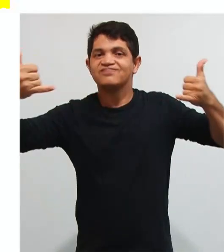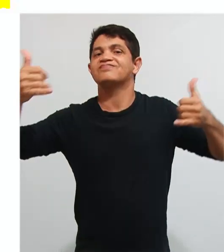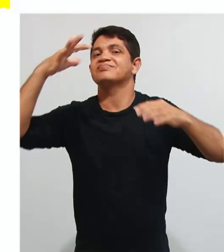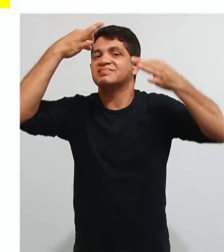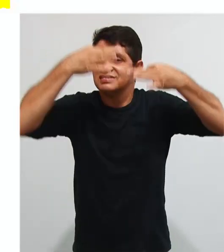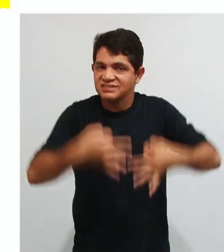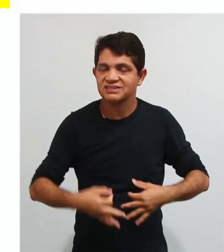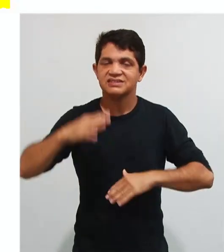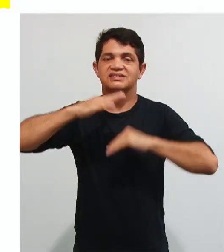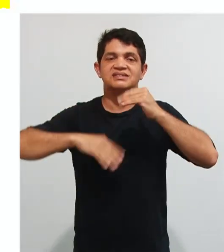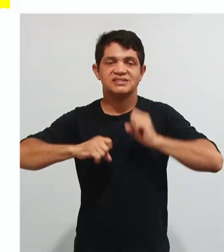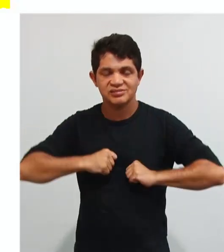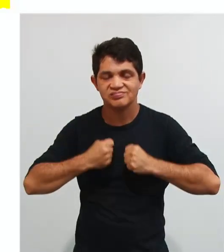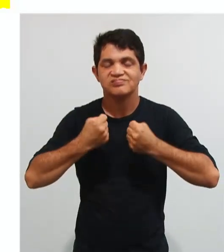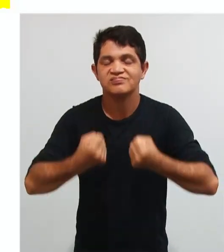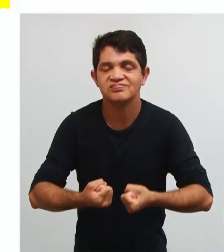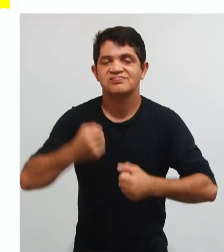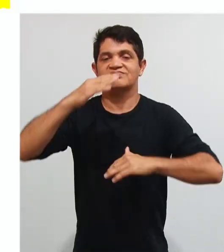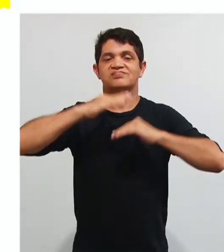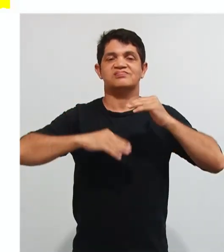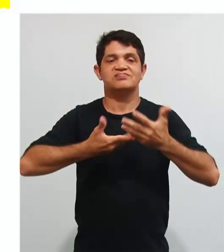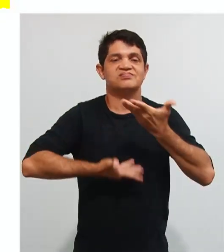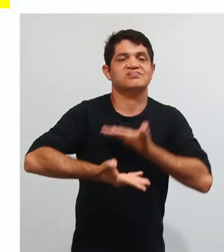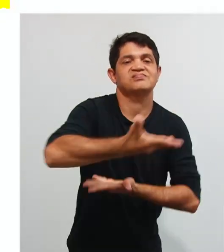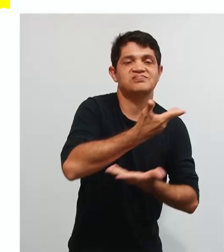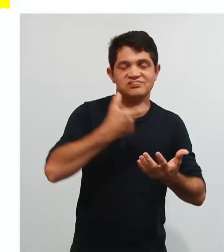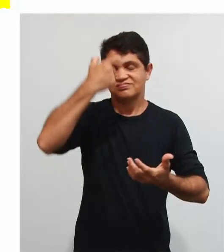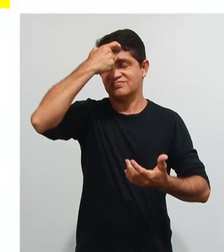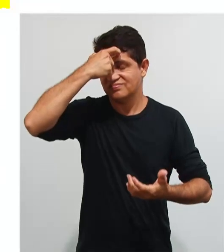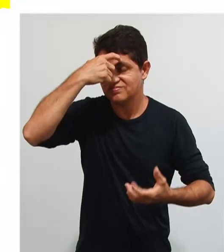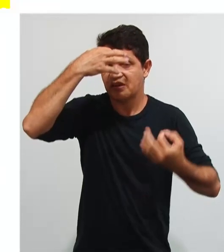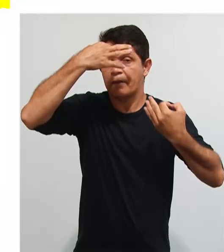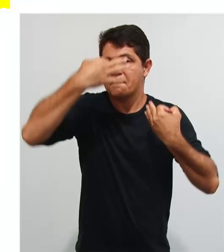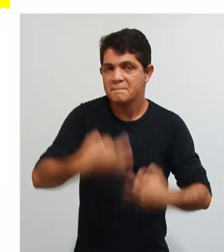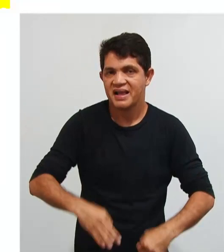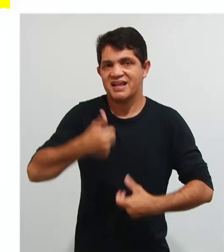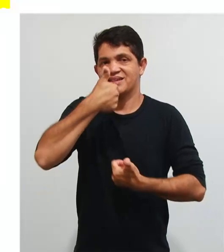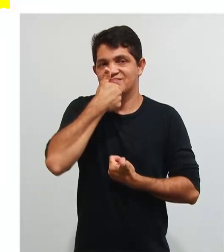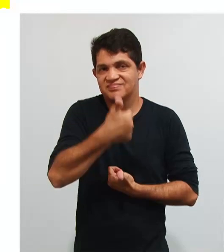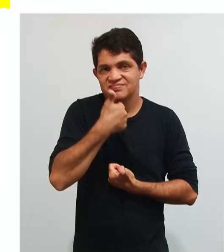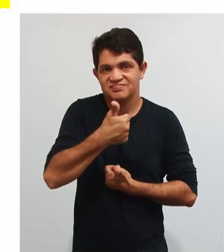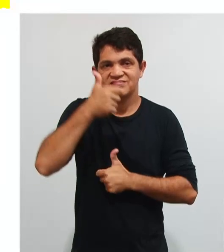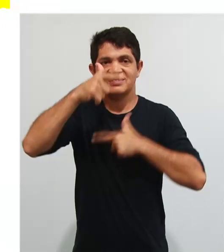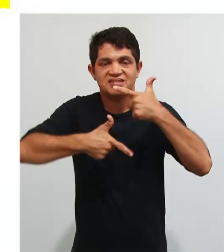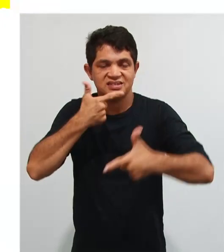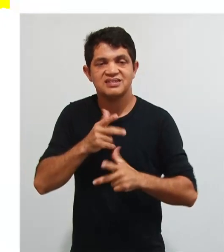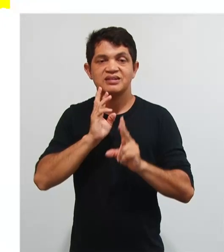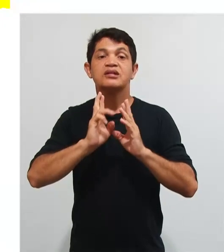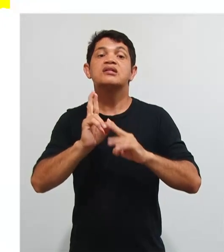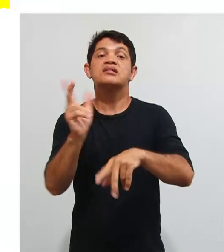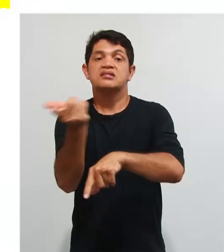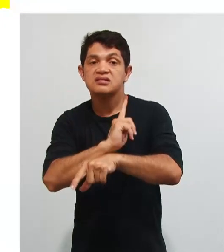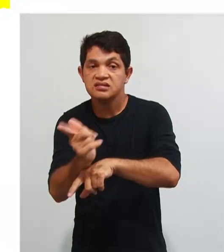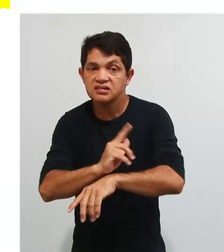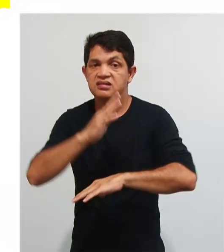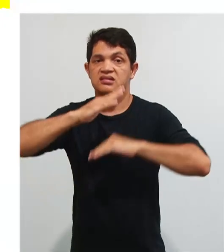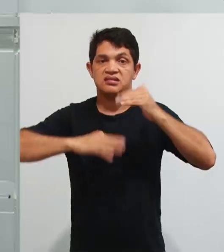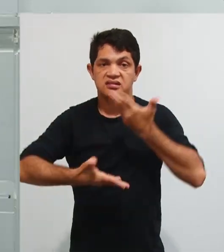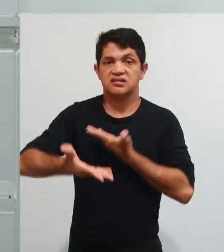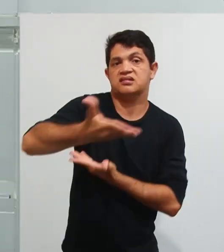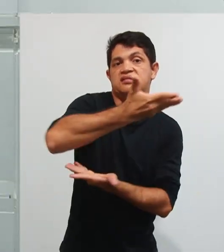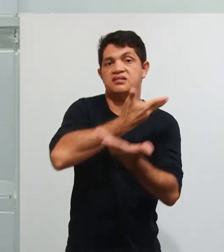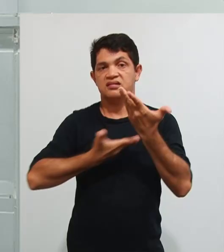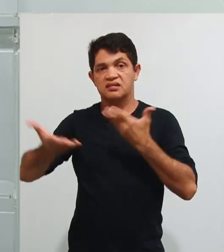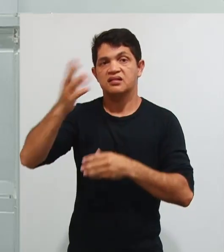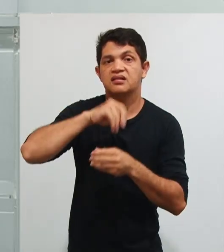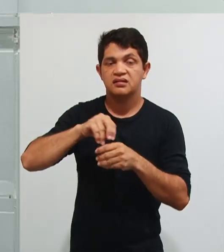fortalecimento das competências técnicas, gerenciais e de liderança, ou